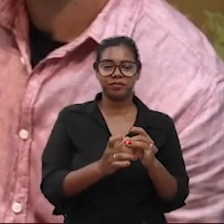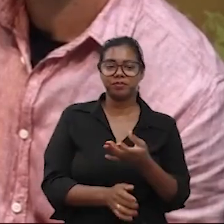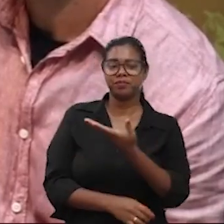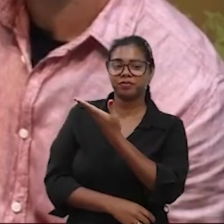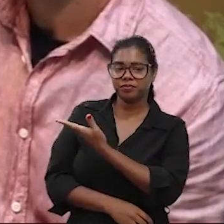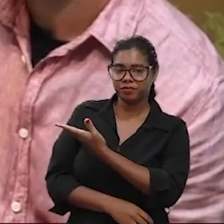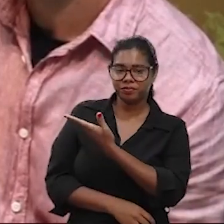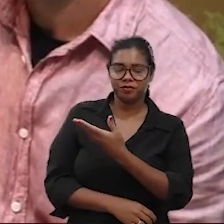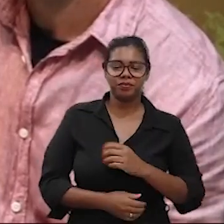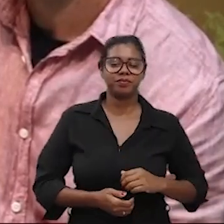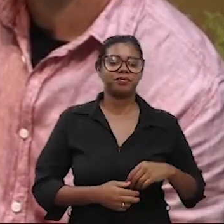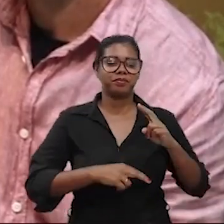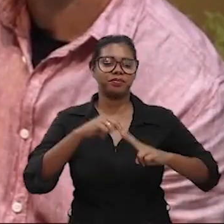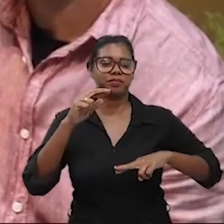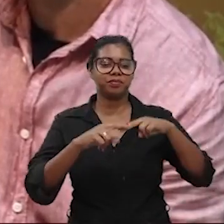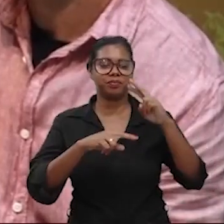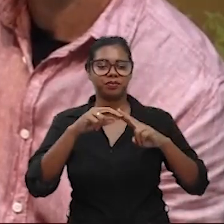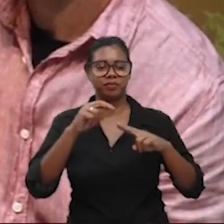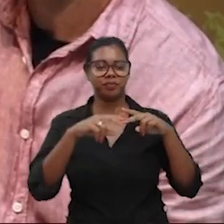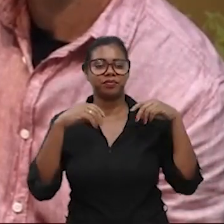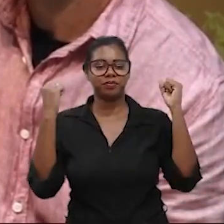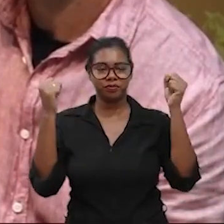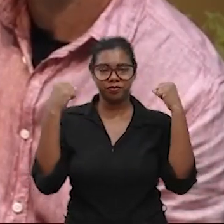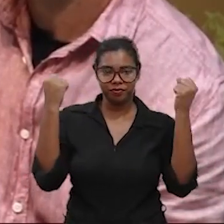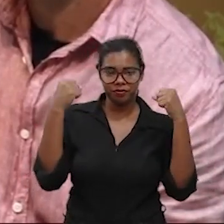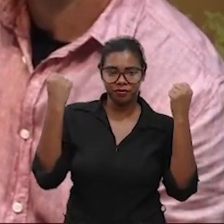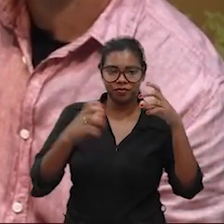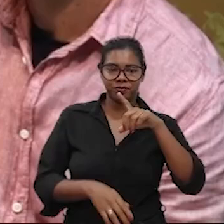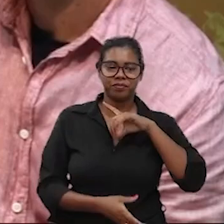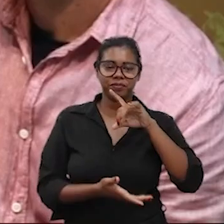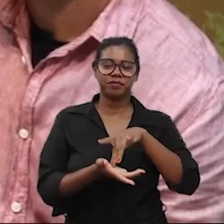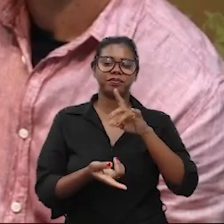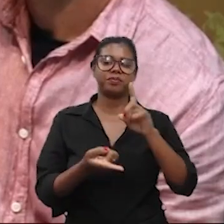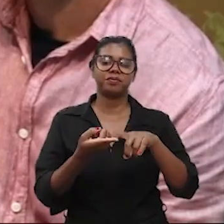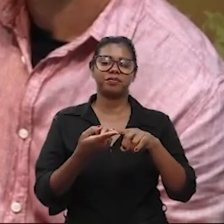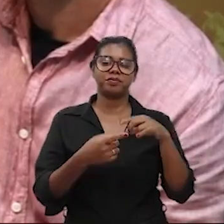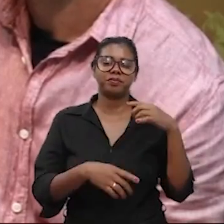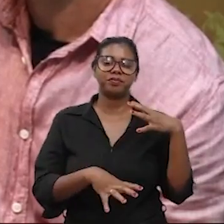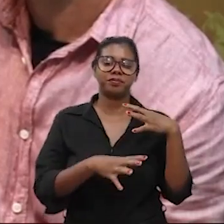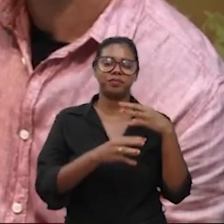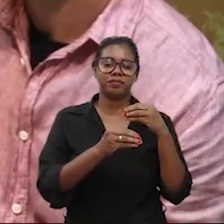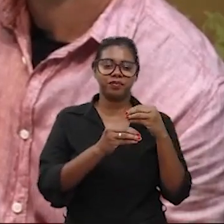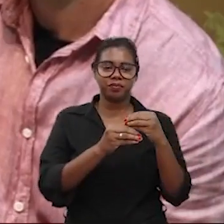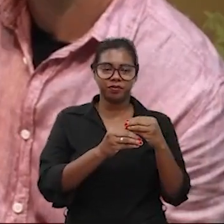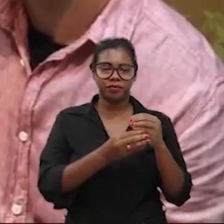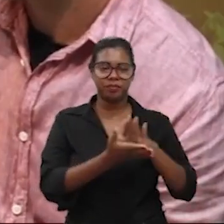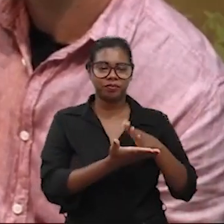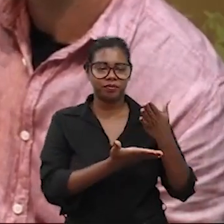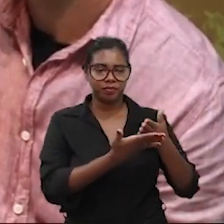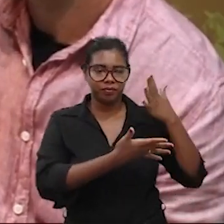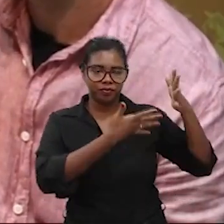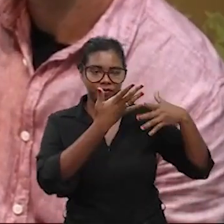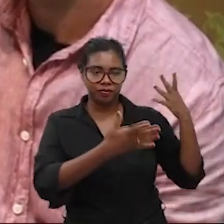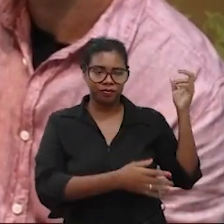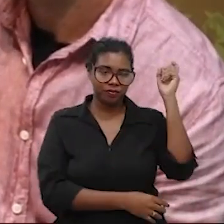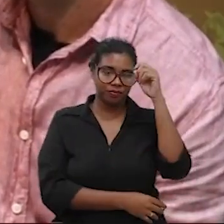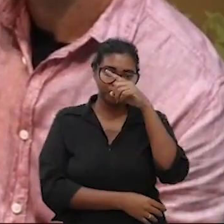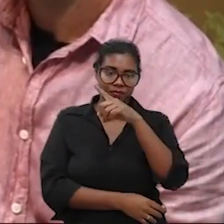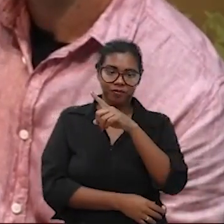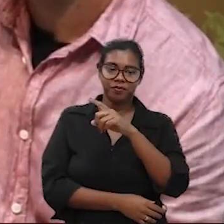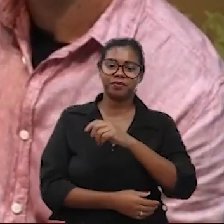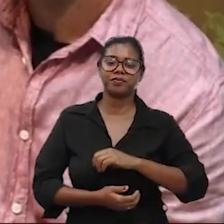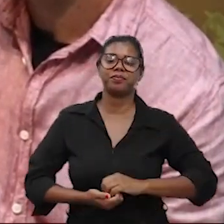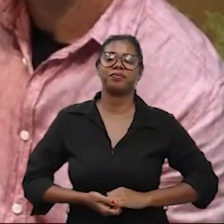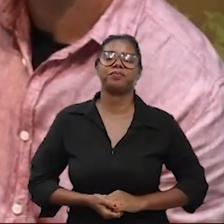Caruaru, a gente tem justamente ainda uma dificuldade